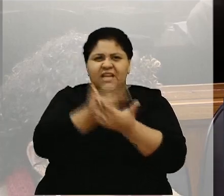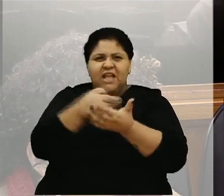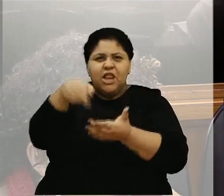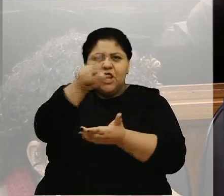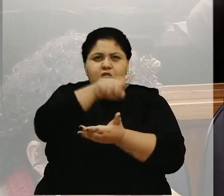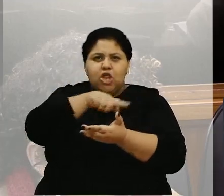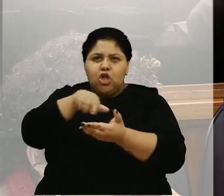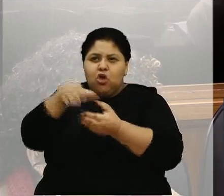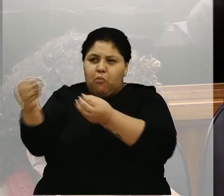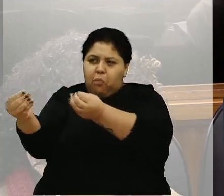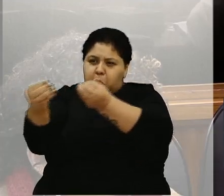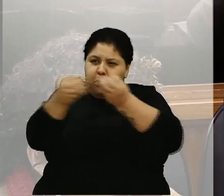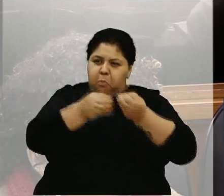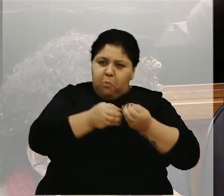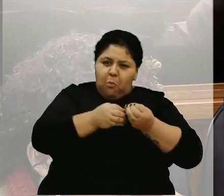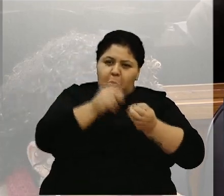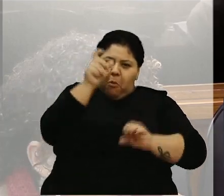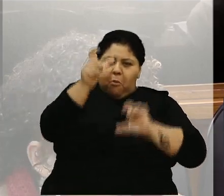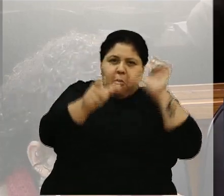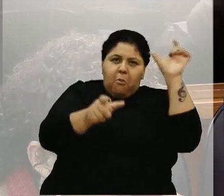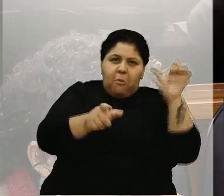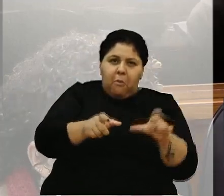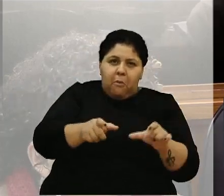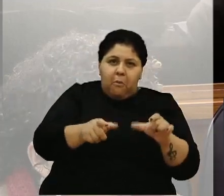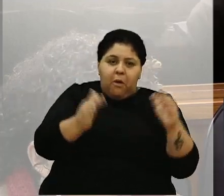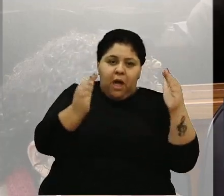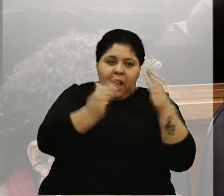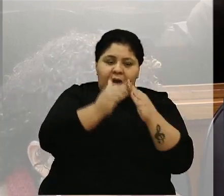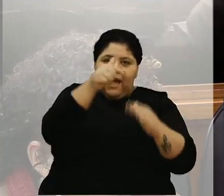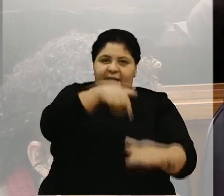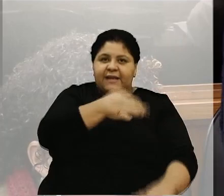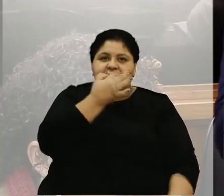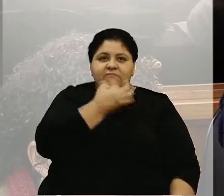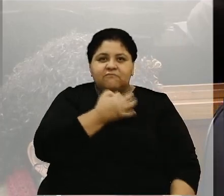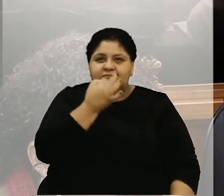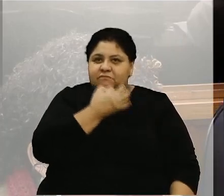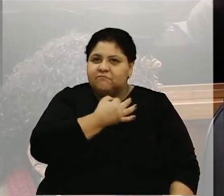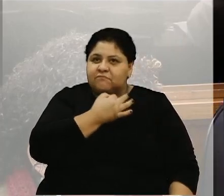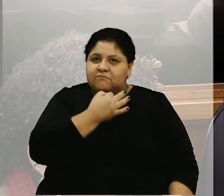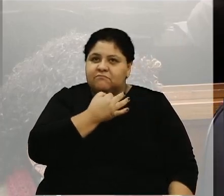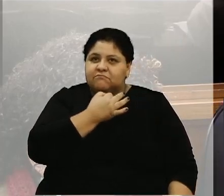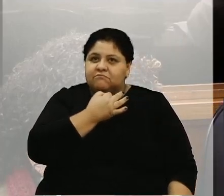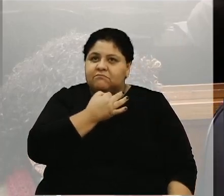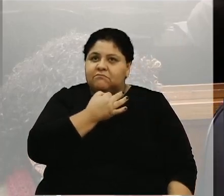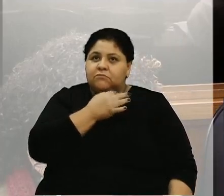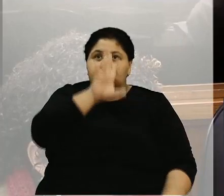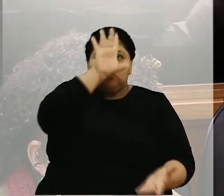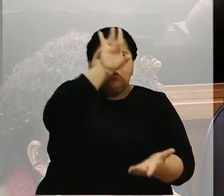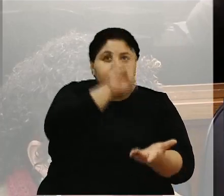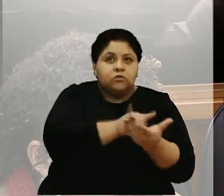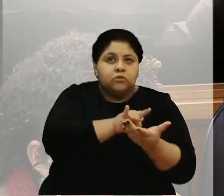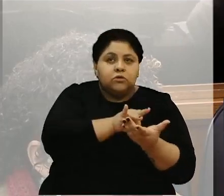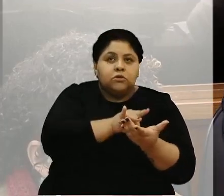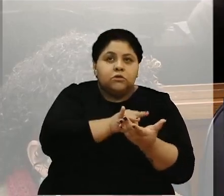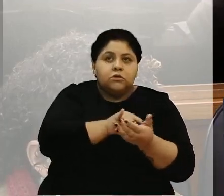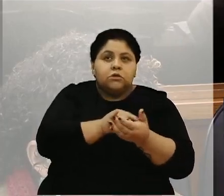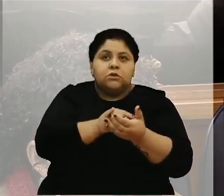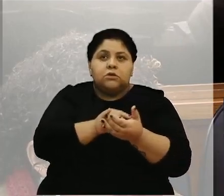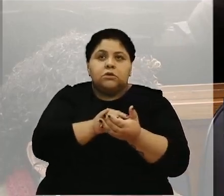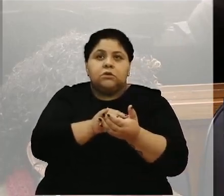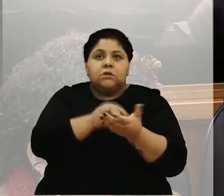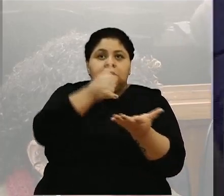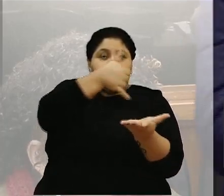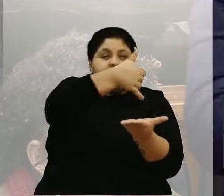receber muitas pessoas que vão passar a morar em Caxias do Sul, de Eldorado, de Mussum, de